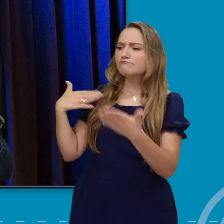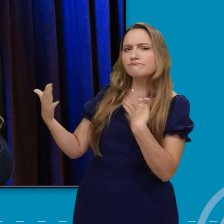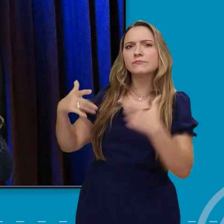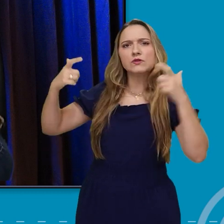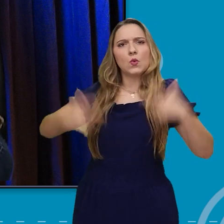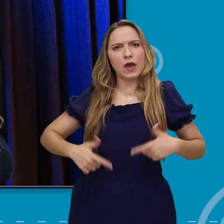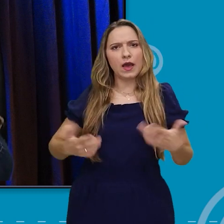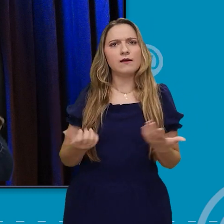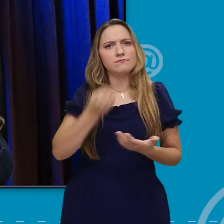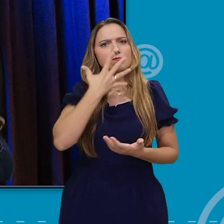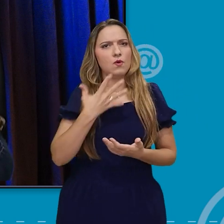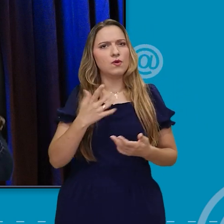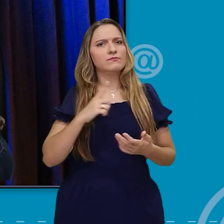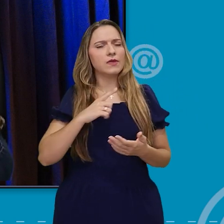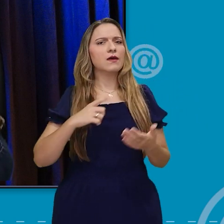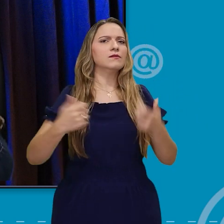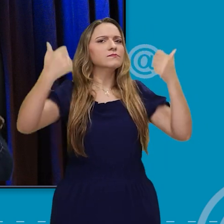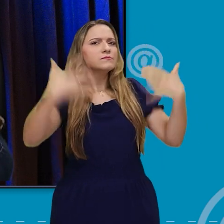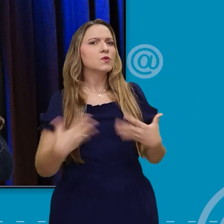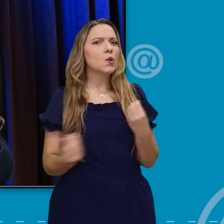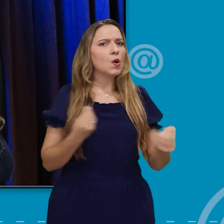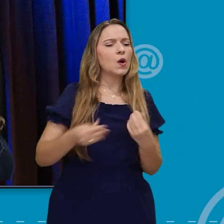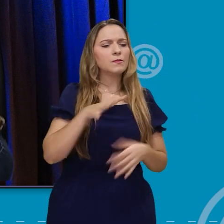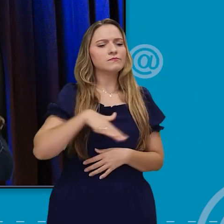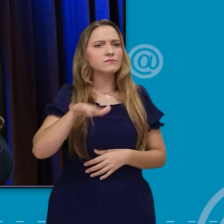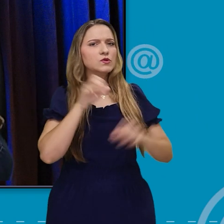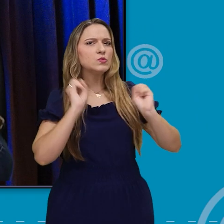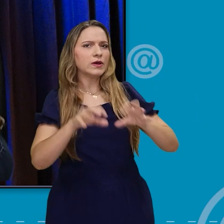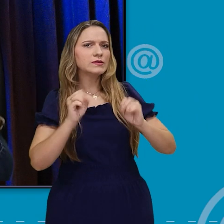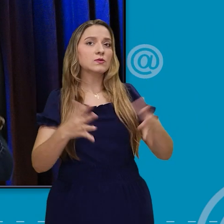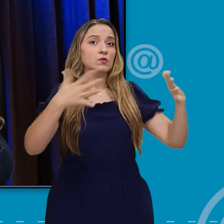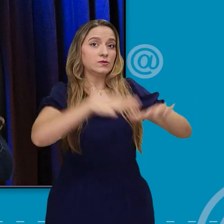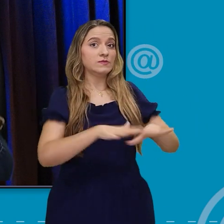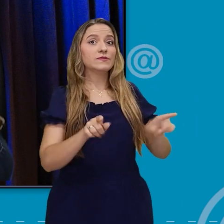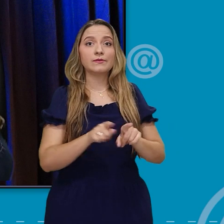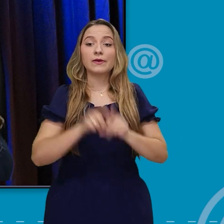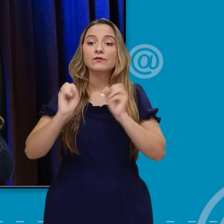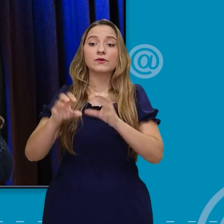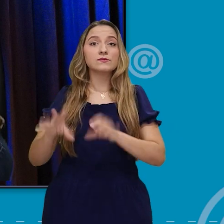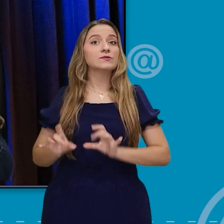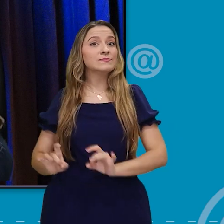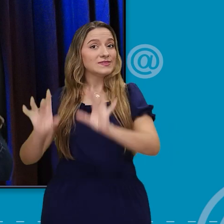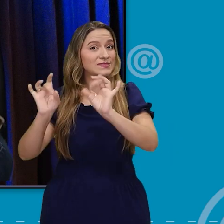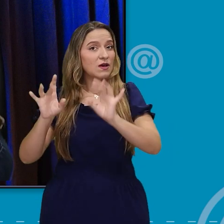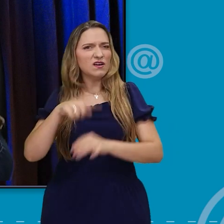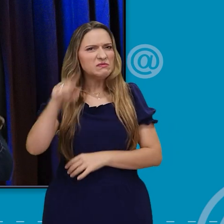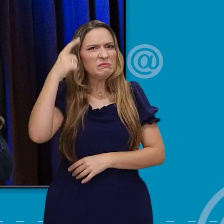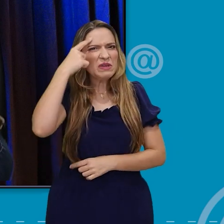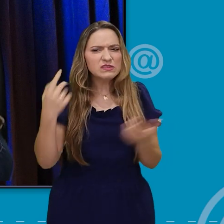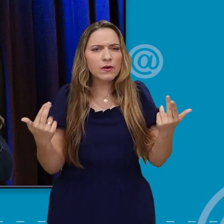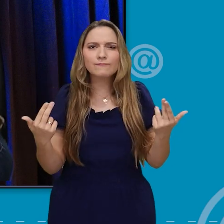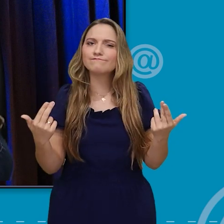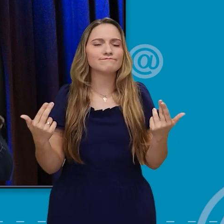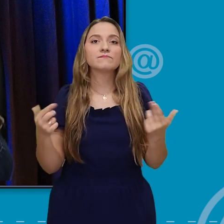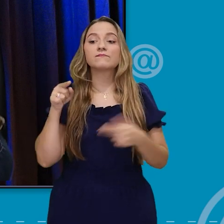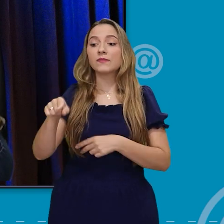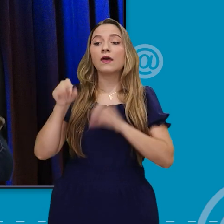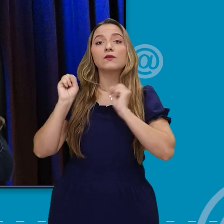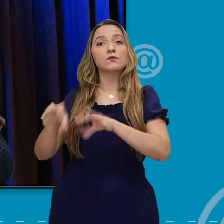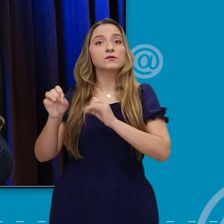especial é o público-alvo da educação especial, que é definido pelo MEC, definido certinho o público, que são as deficiências, os TGDs, altas